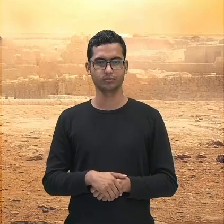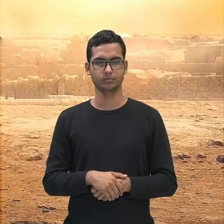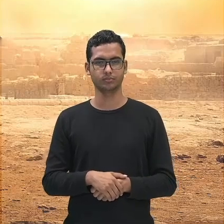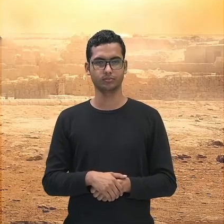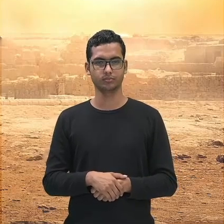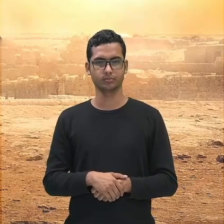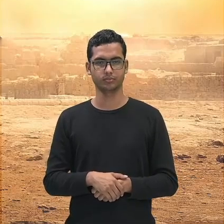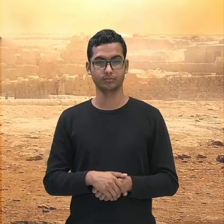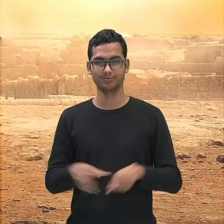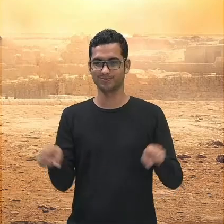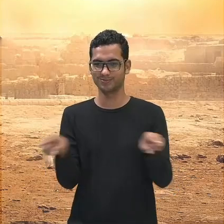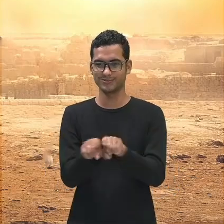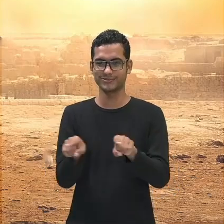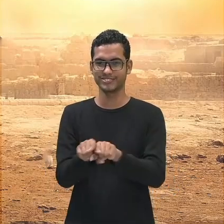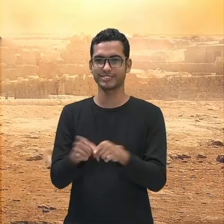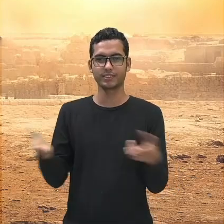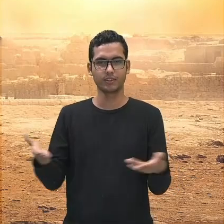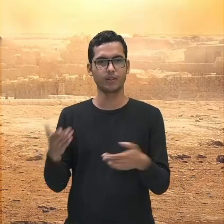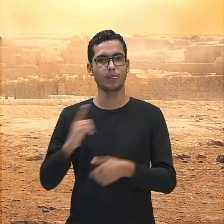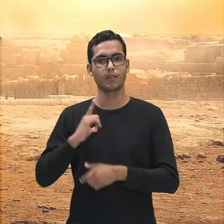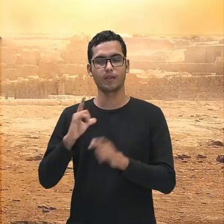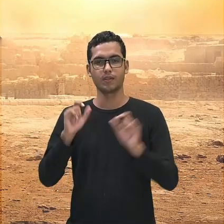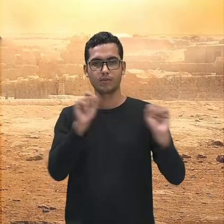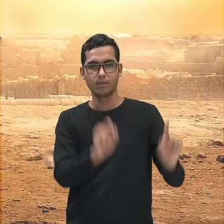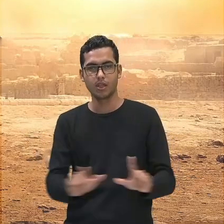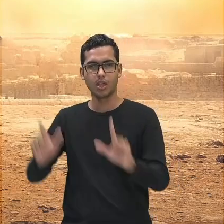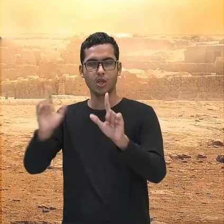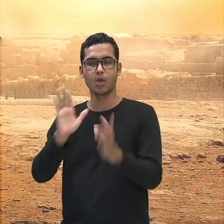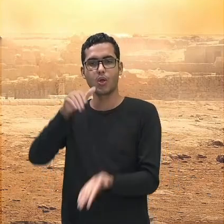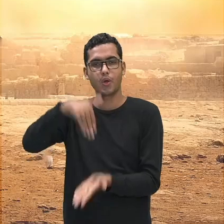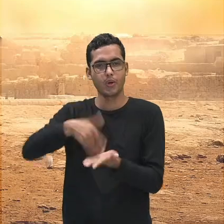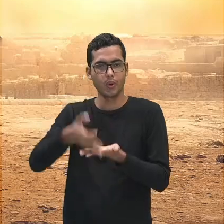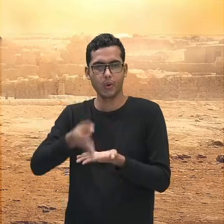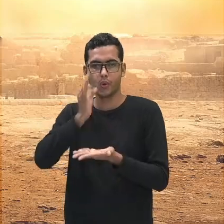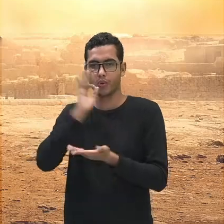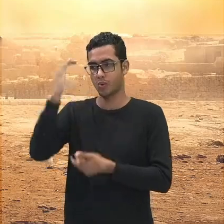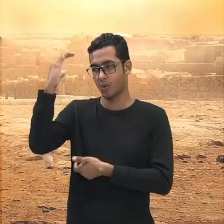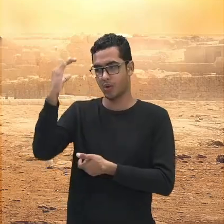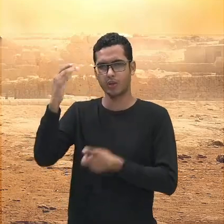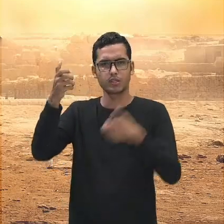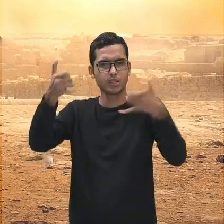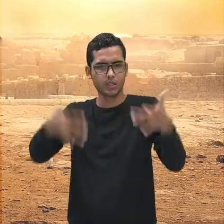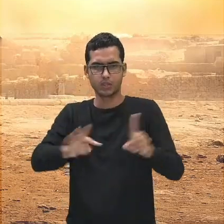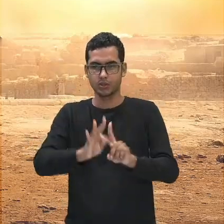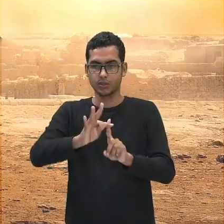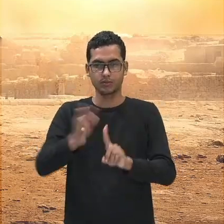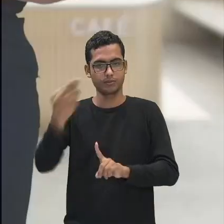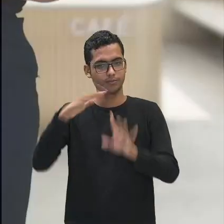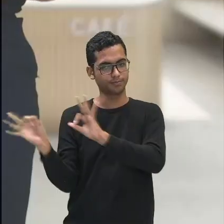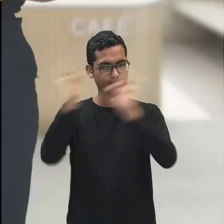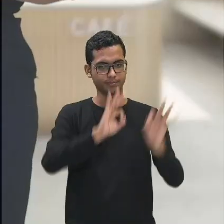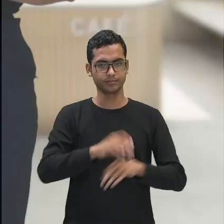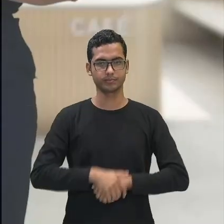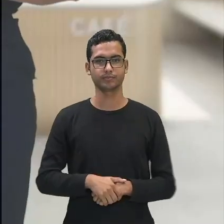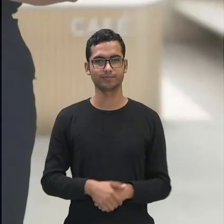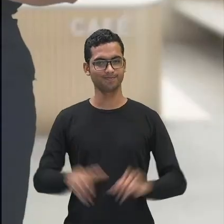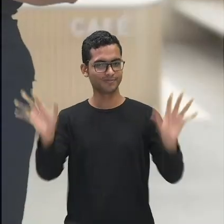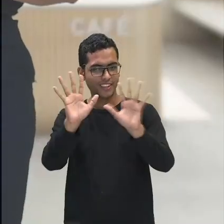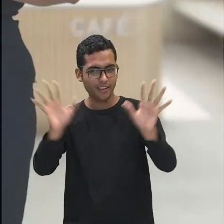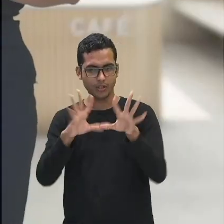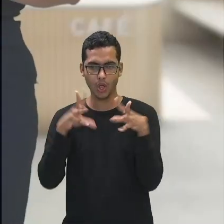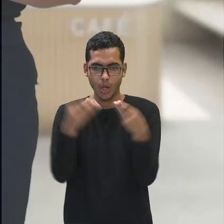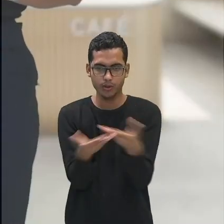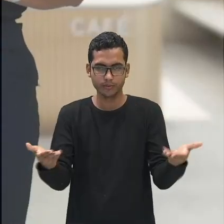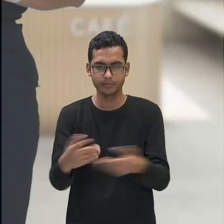E tem uma surpresa, o nosso último Café com Ciência que vai falar da temperatura. Vamos assistir? Olá a